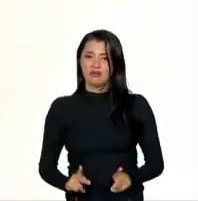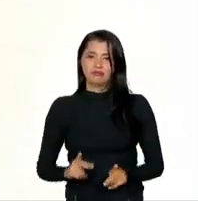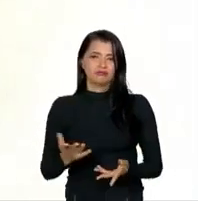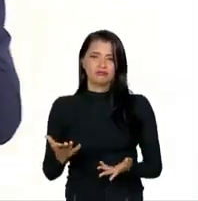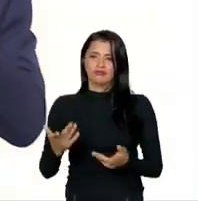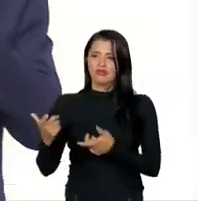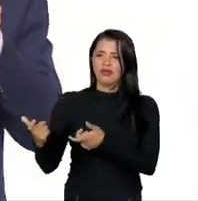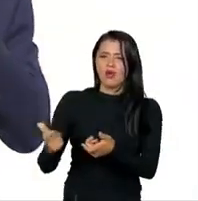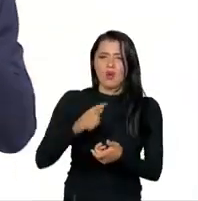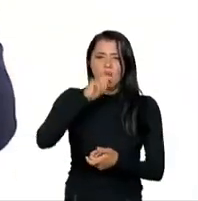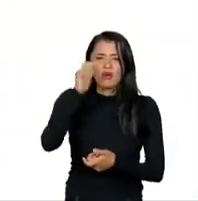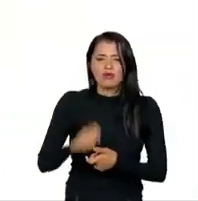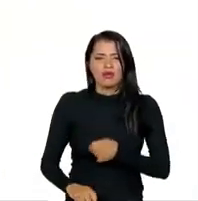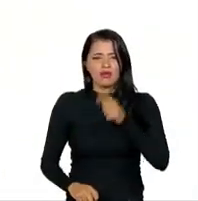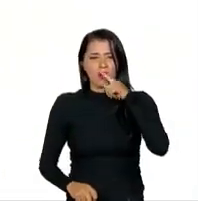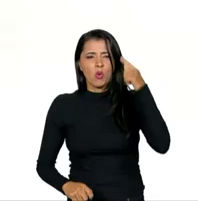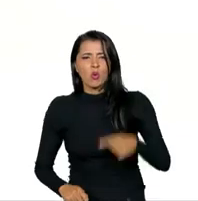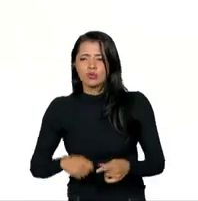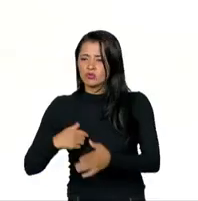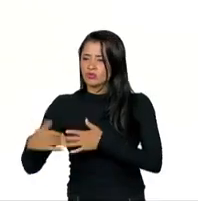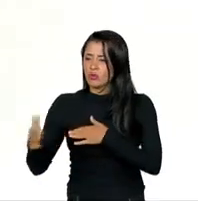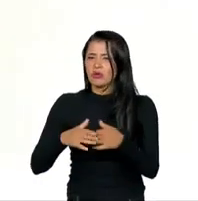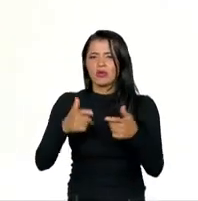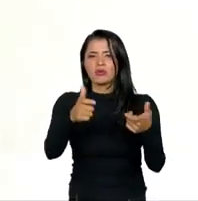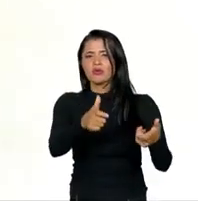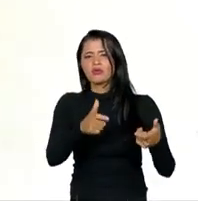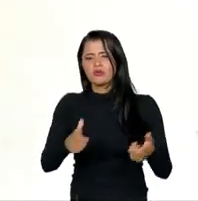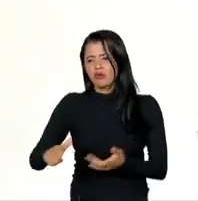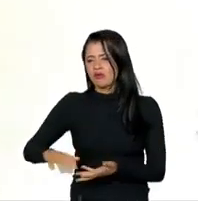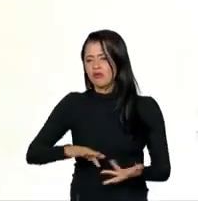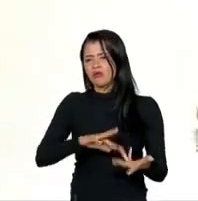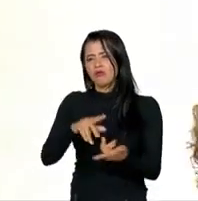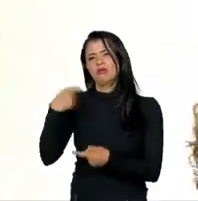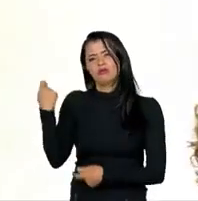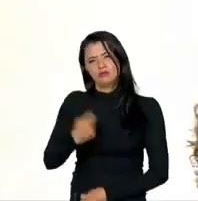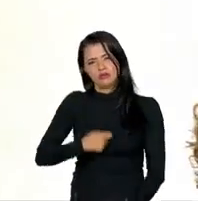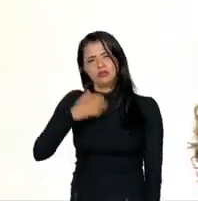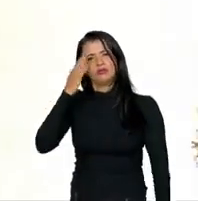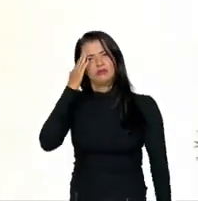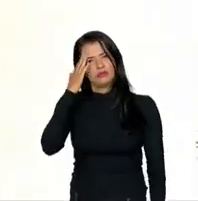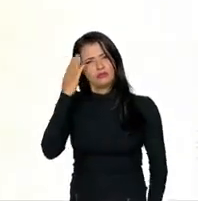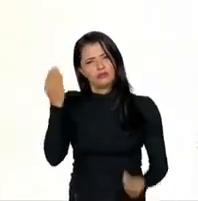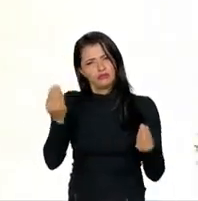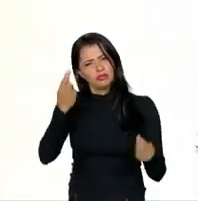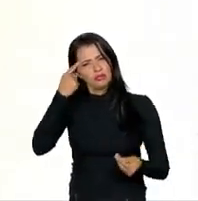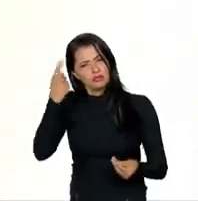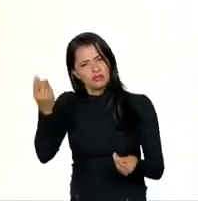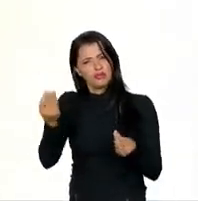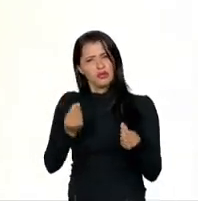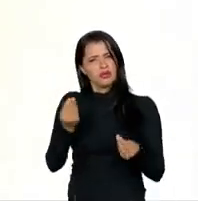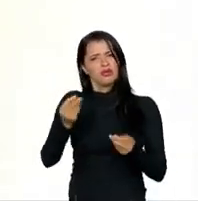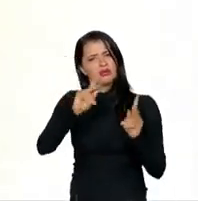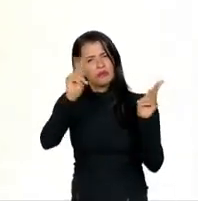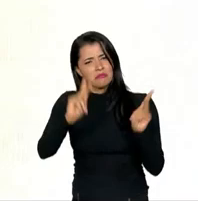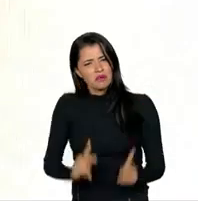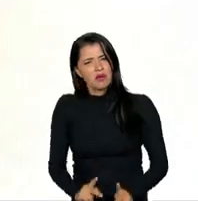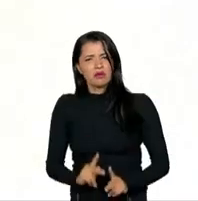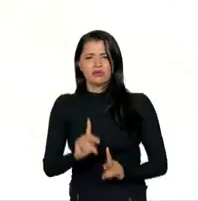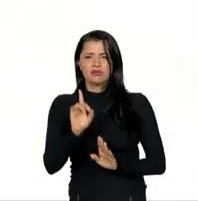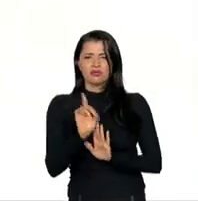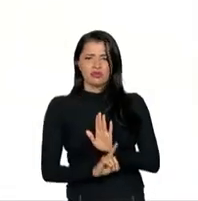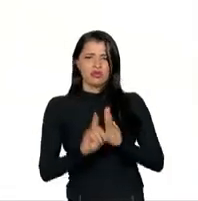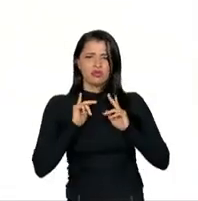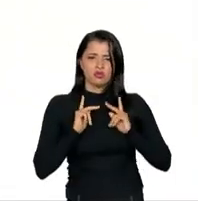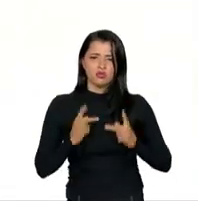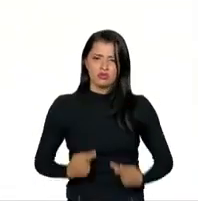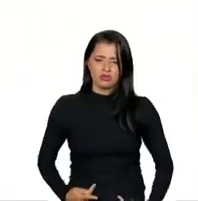Ucrânia, se é na Rússia, em qualquer lugar do mundo. Nós temos que pensar na paz, pensar nos direitos humanos.